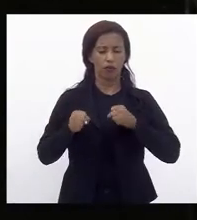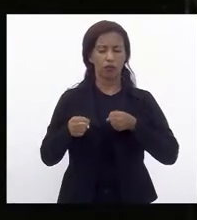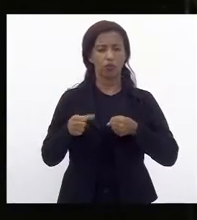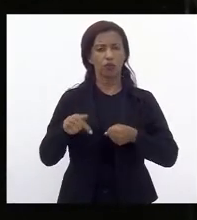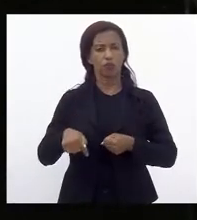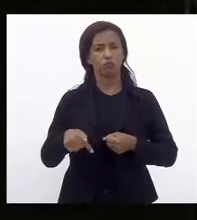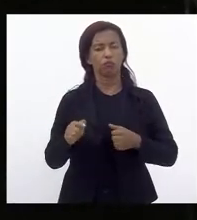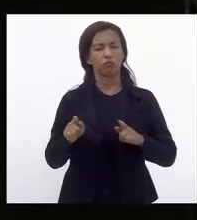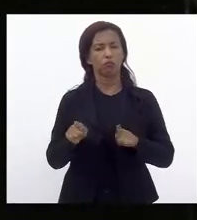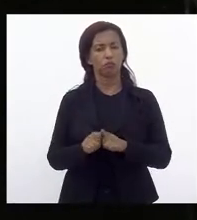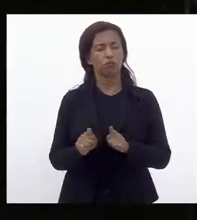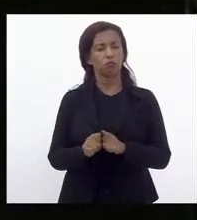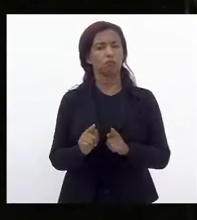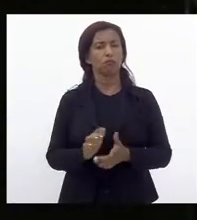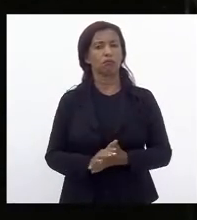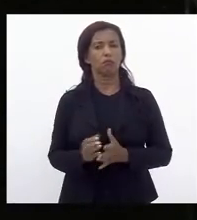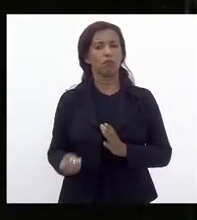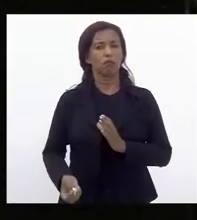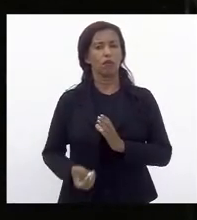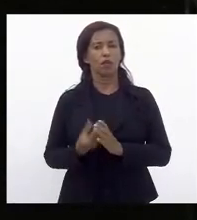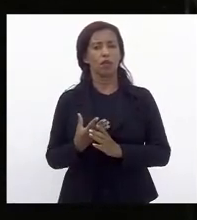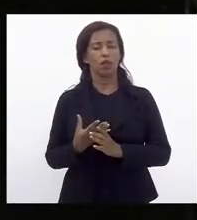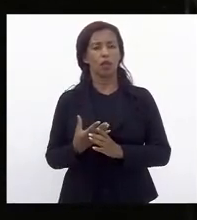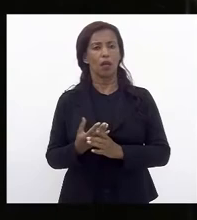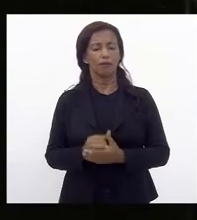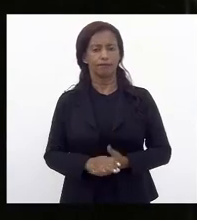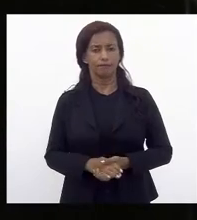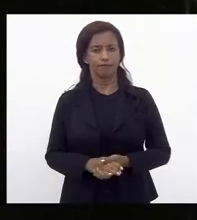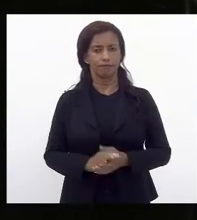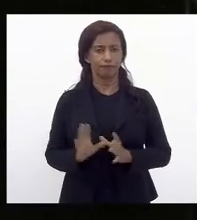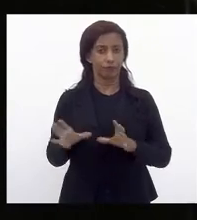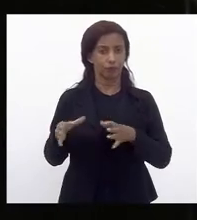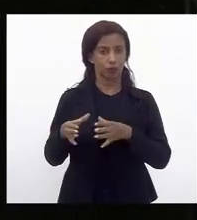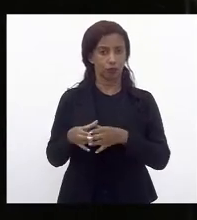também para a gente criar a Procuradoria das Mulheres.